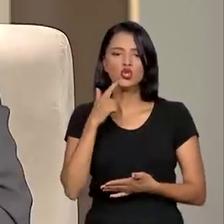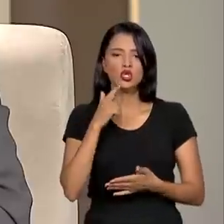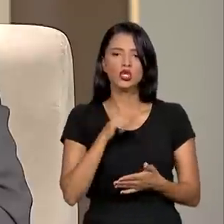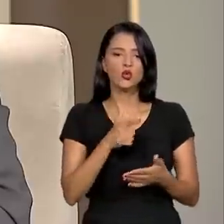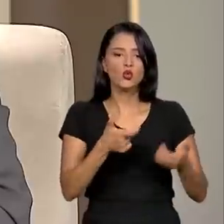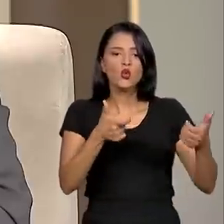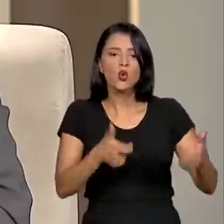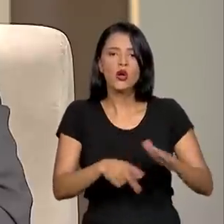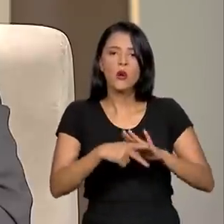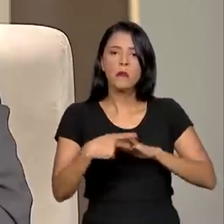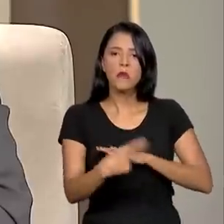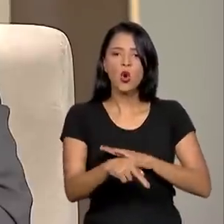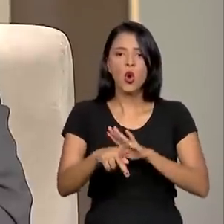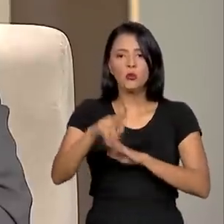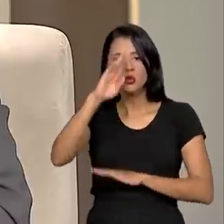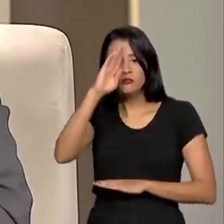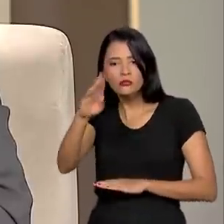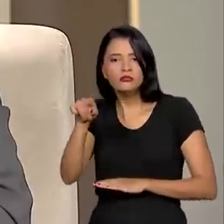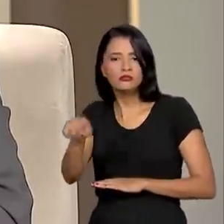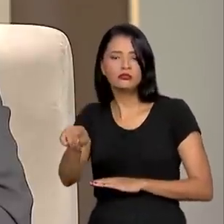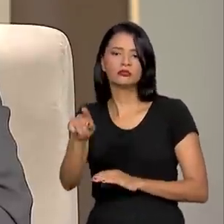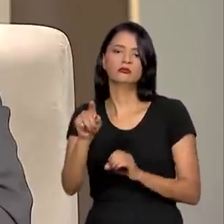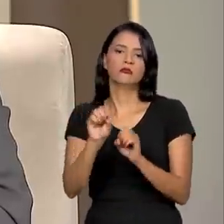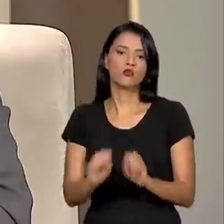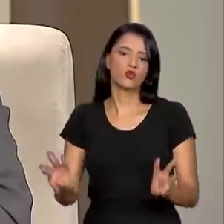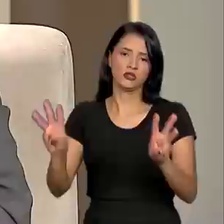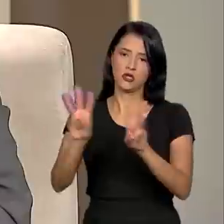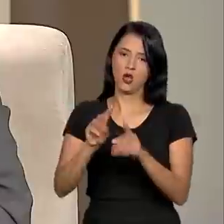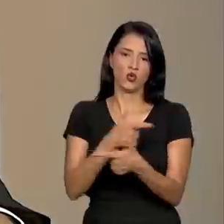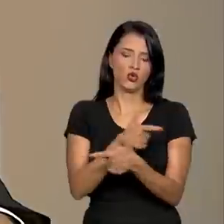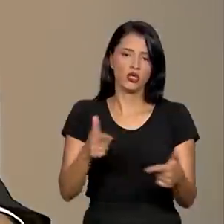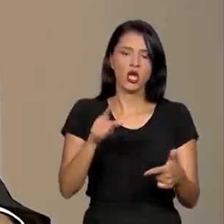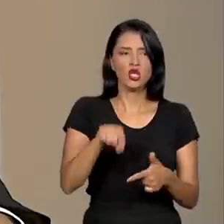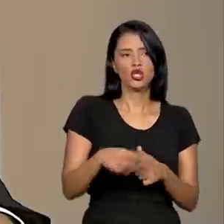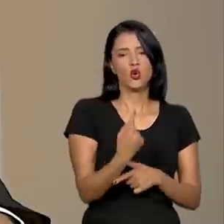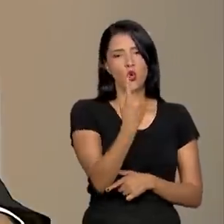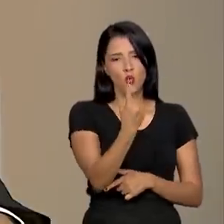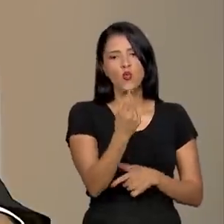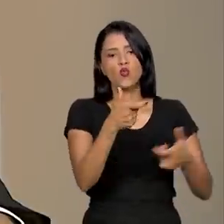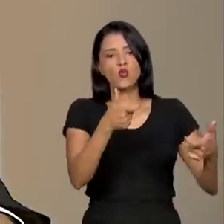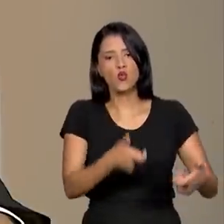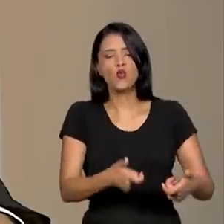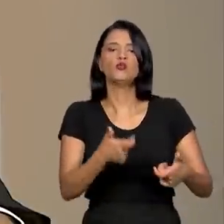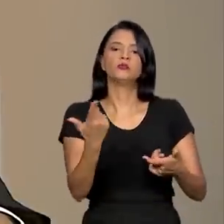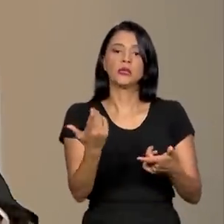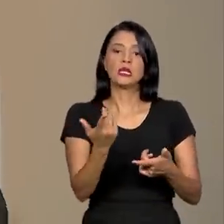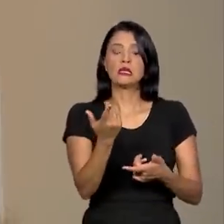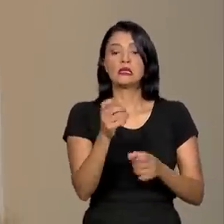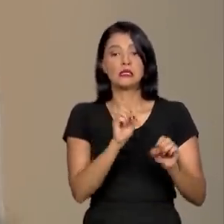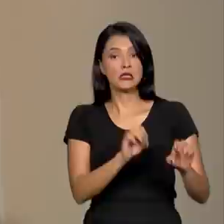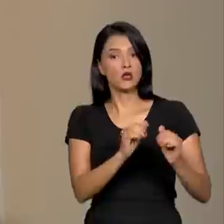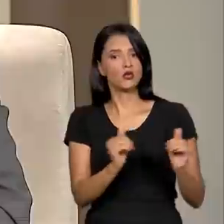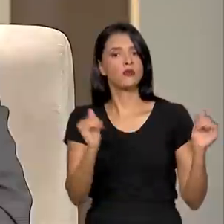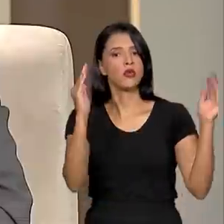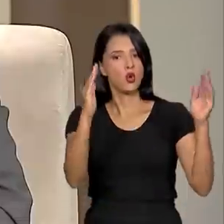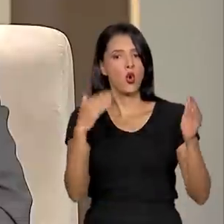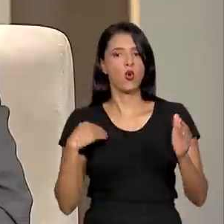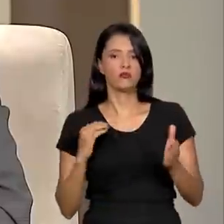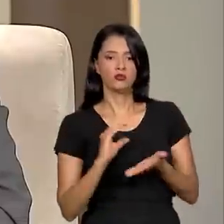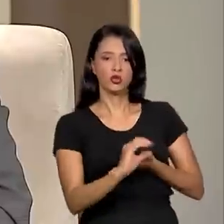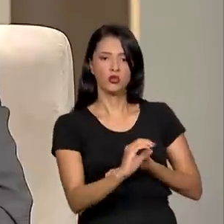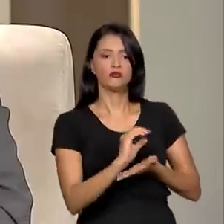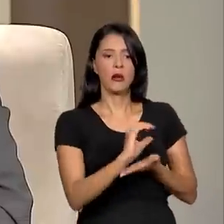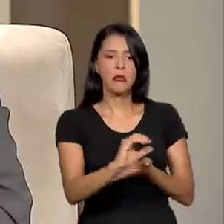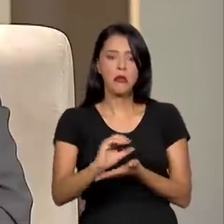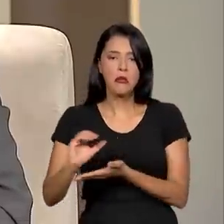para museus, um departamento chamado Ensino Superior, onde os recursos eram remetidos para cada uma das universidades